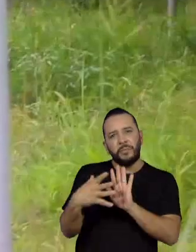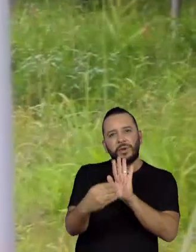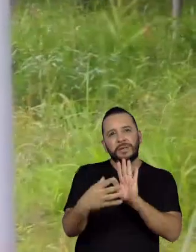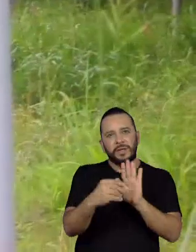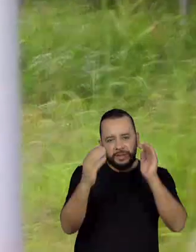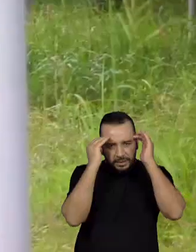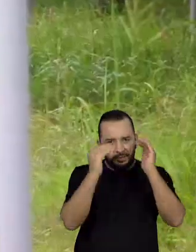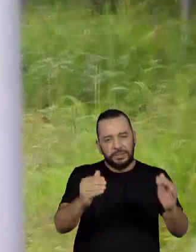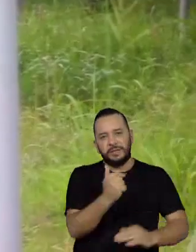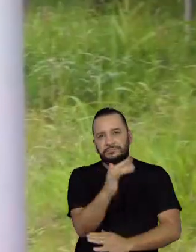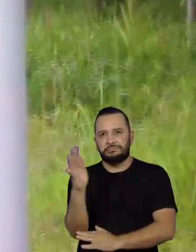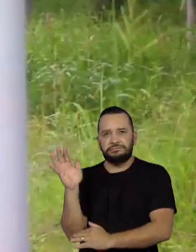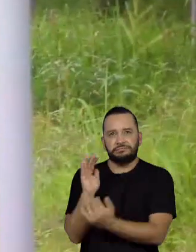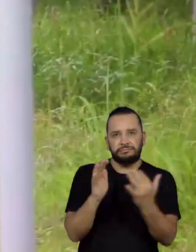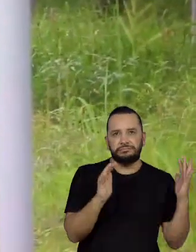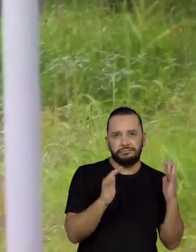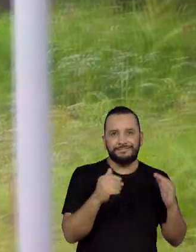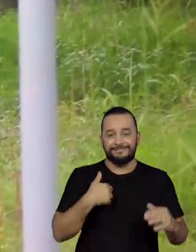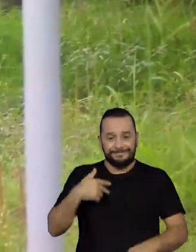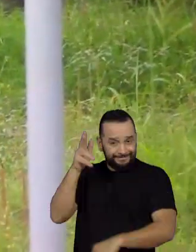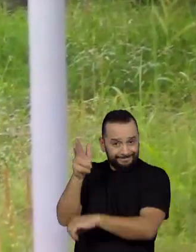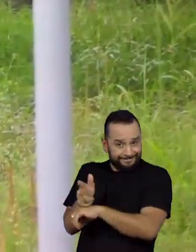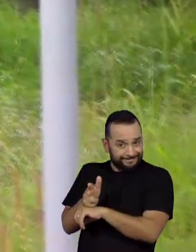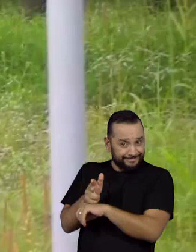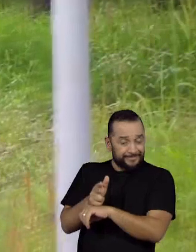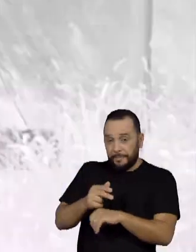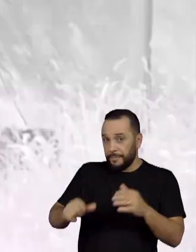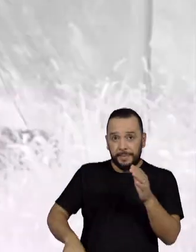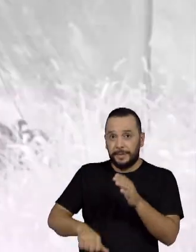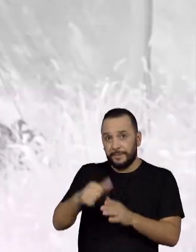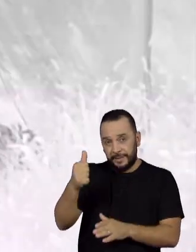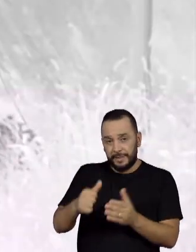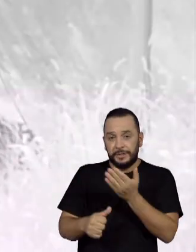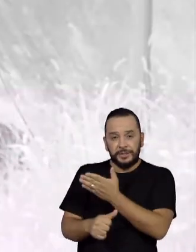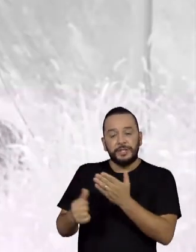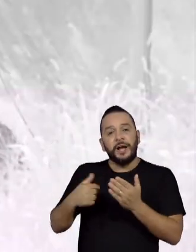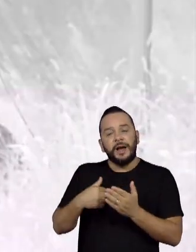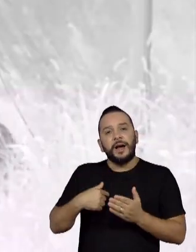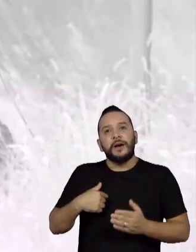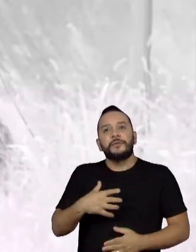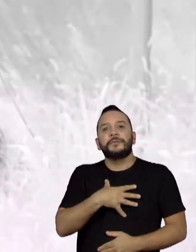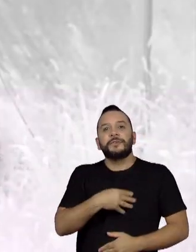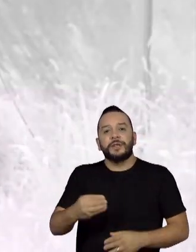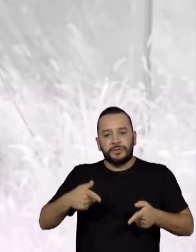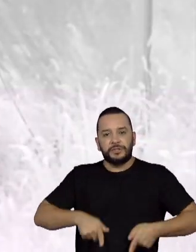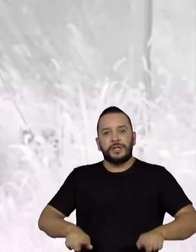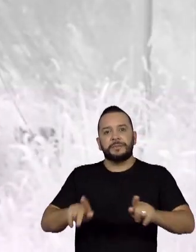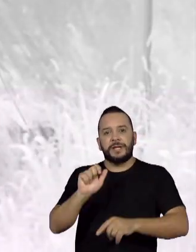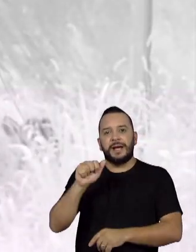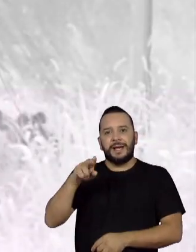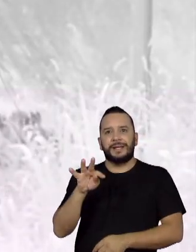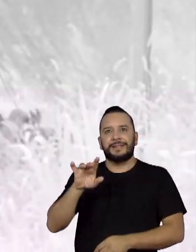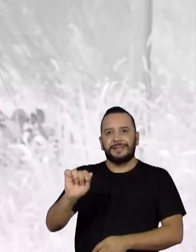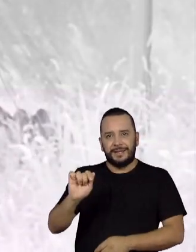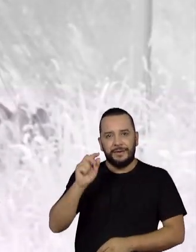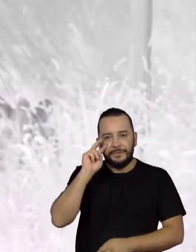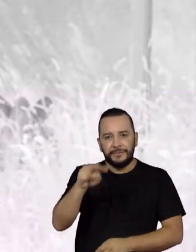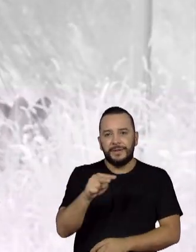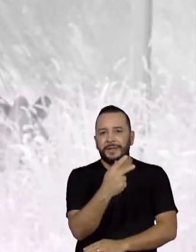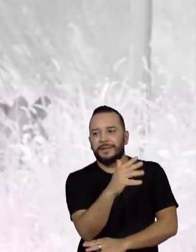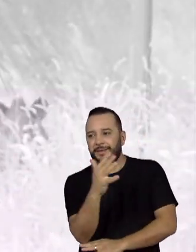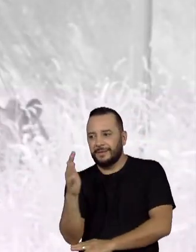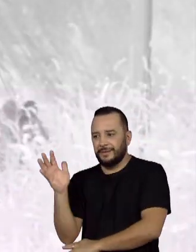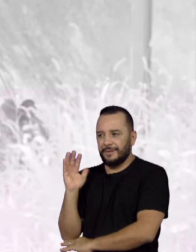Um registro inédito. Filhotes gêmeos de anta são avistados pela primeira vez na natureza.